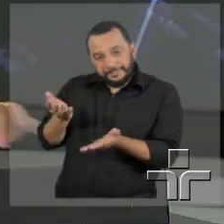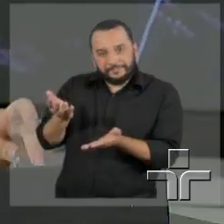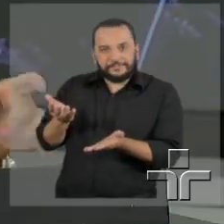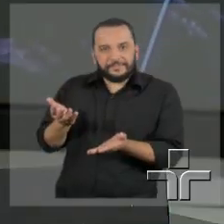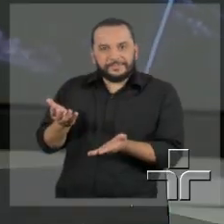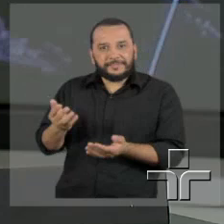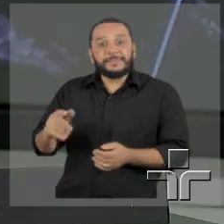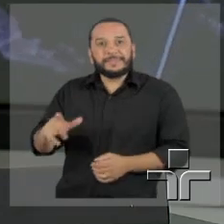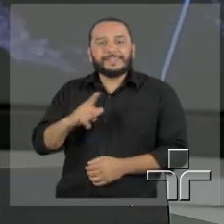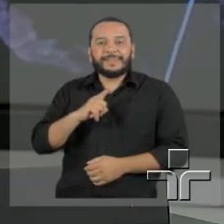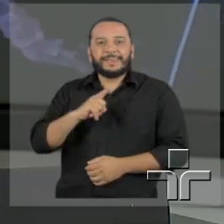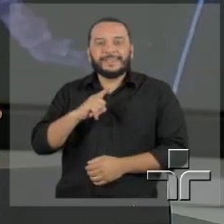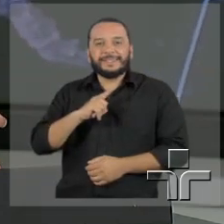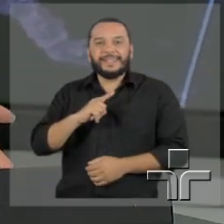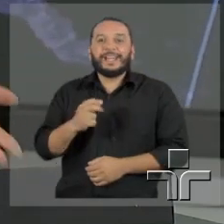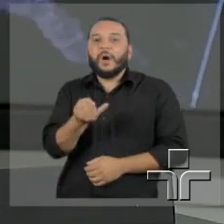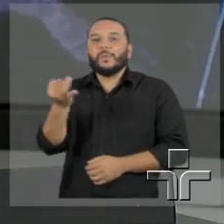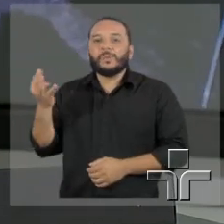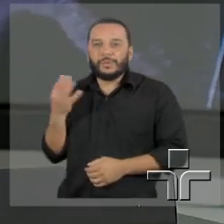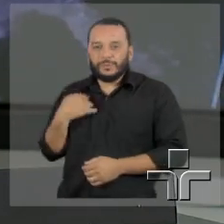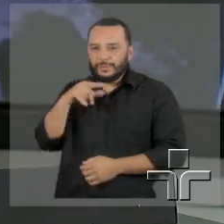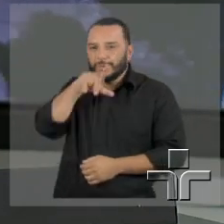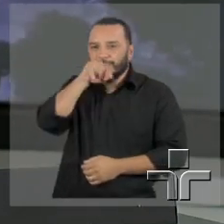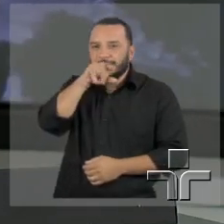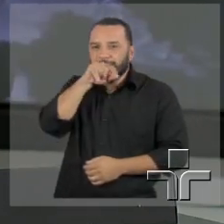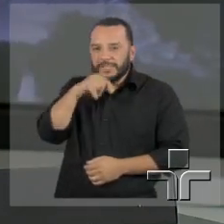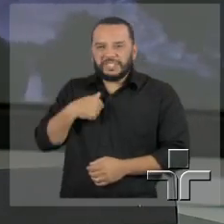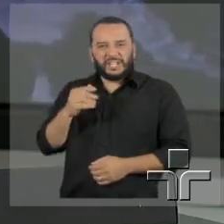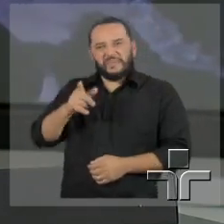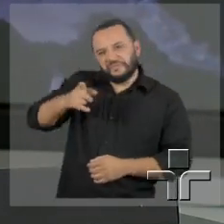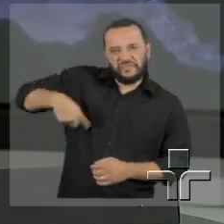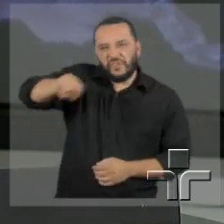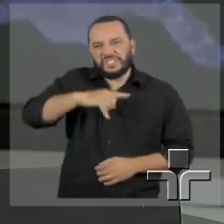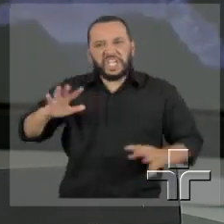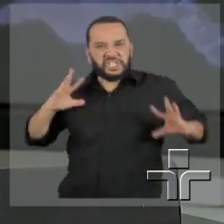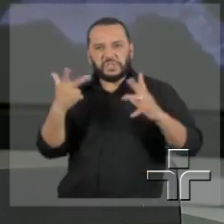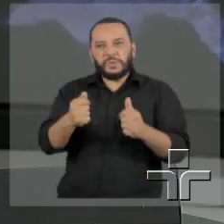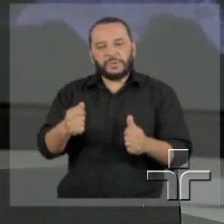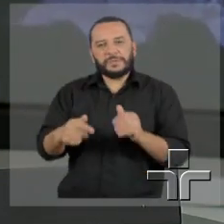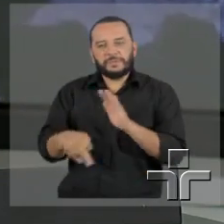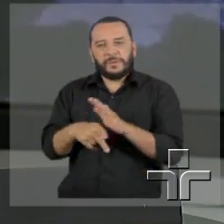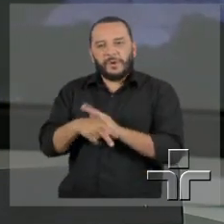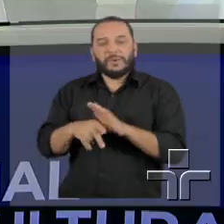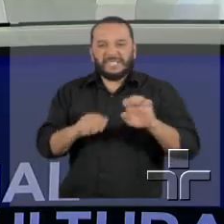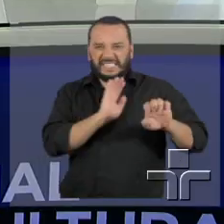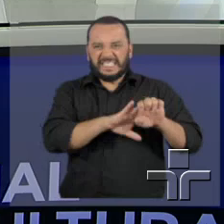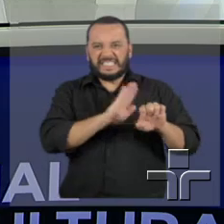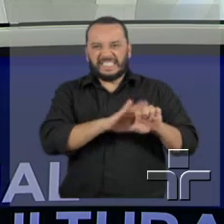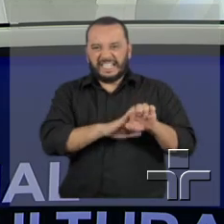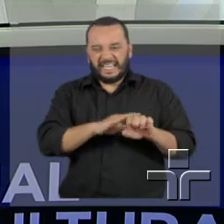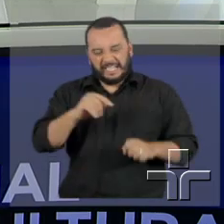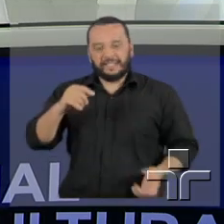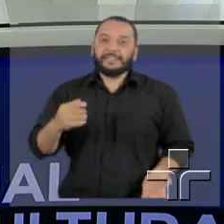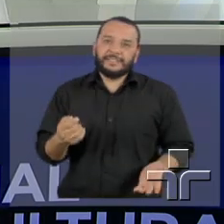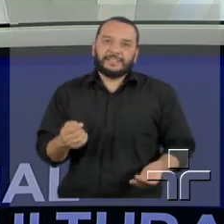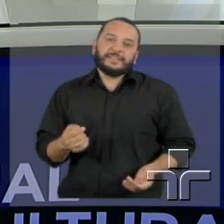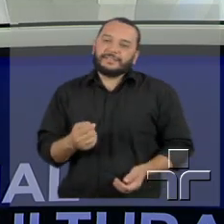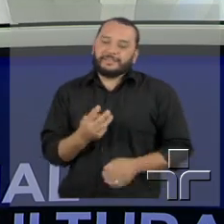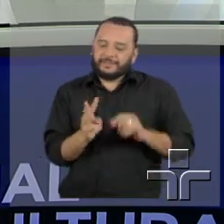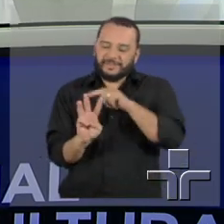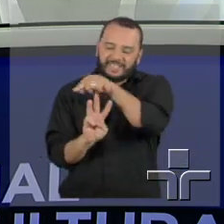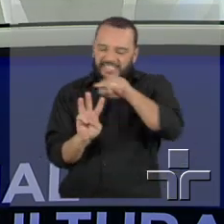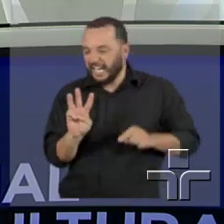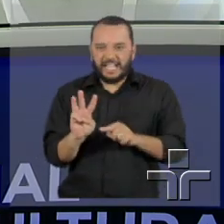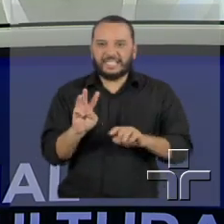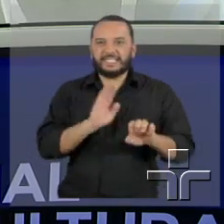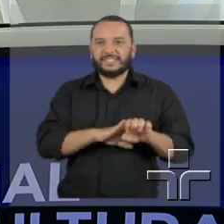comerciais. E aí um dos internautas falou que nós somos 3 pessoas de esquerda aqui na bancada e realmente não é o caso.